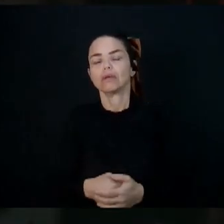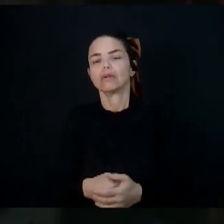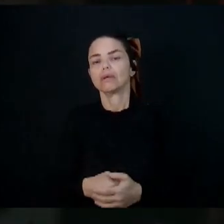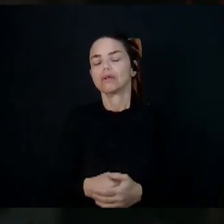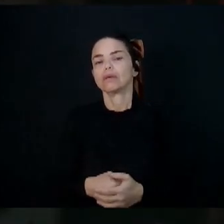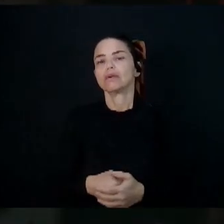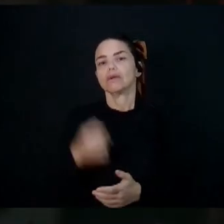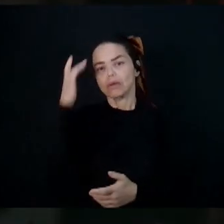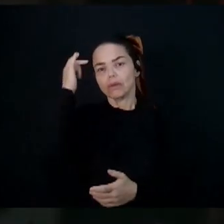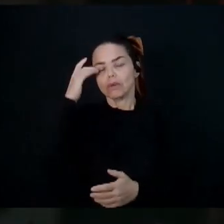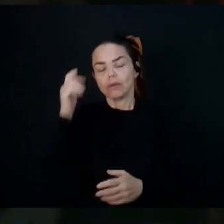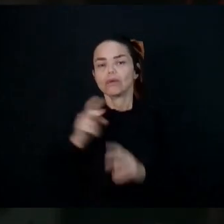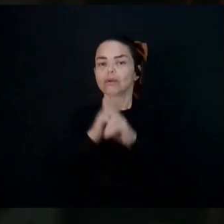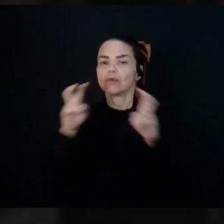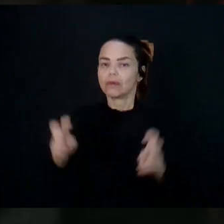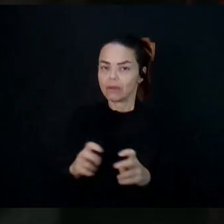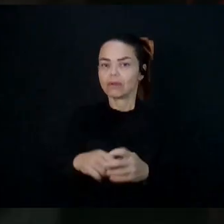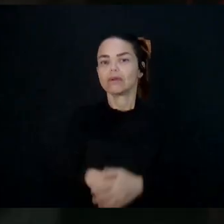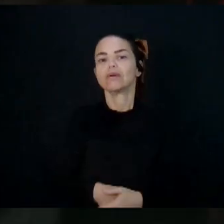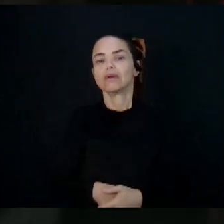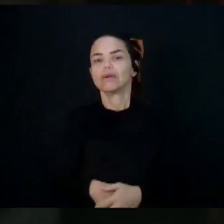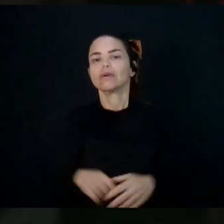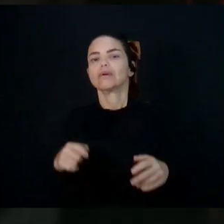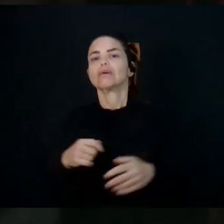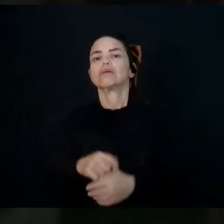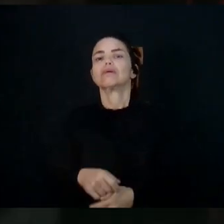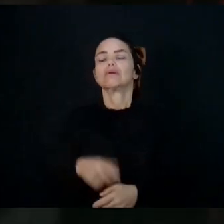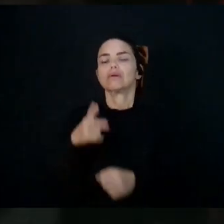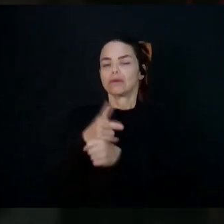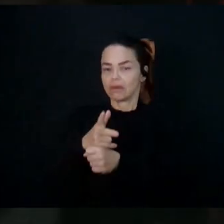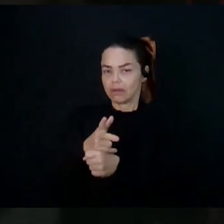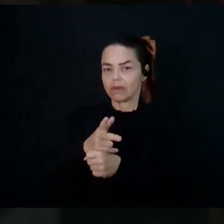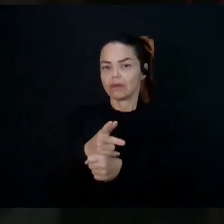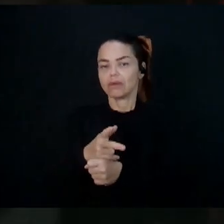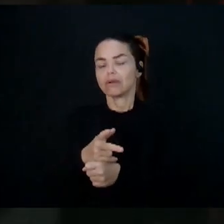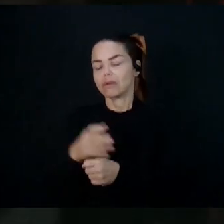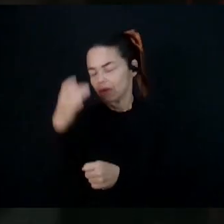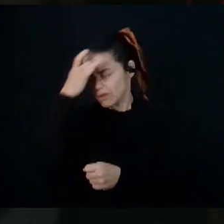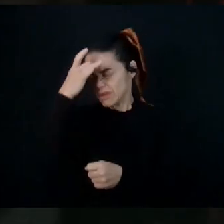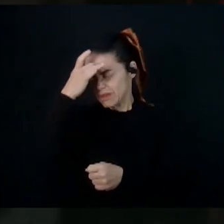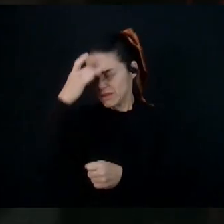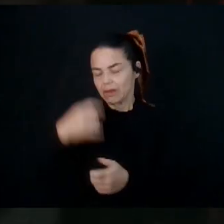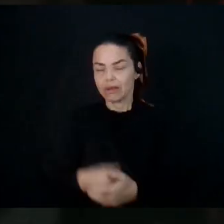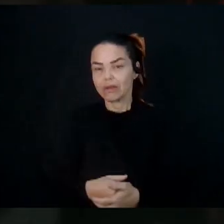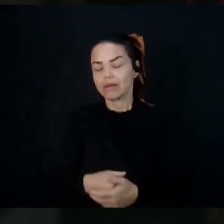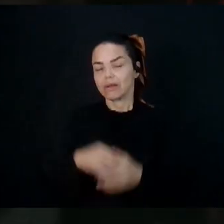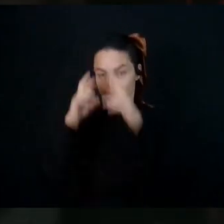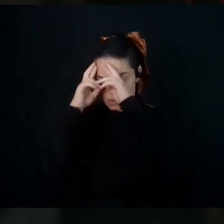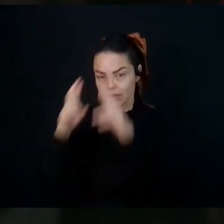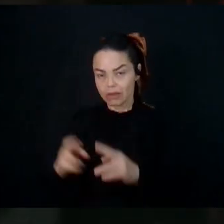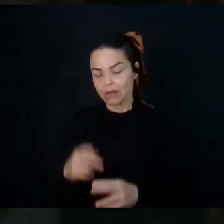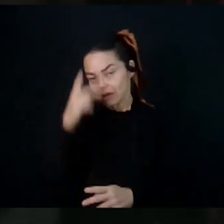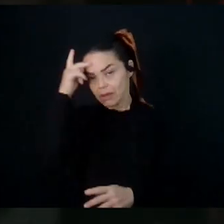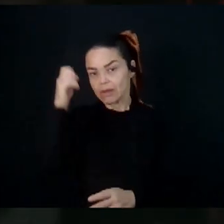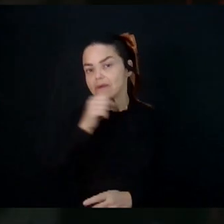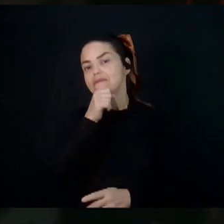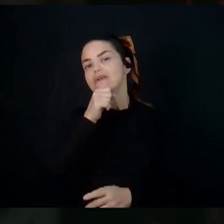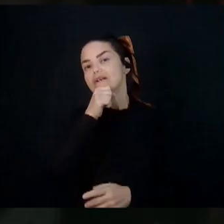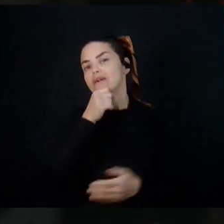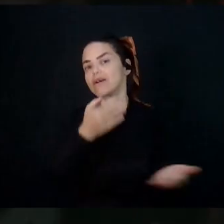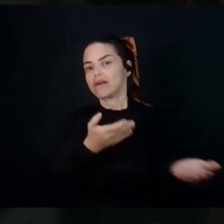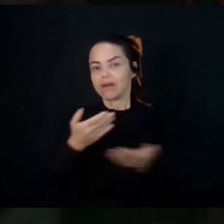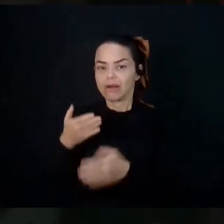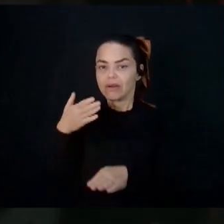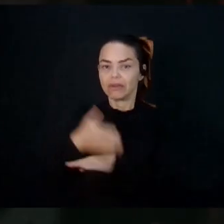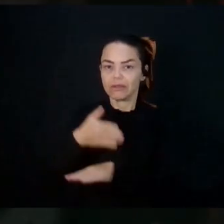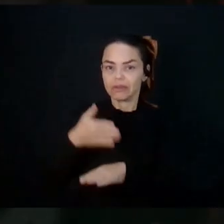fala sobre esse assunto no Estúdio Câmara, conscientização e respeito à pessoa idosa. Quero convidar você para participar com a